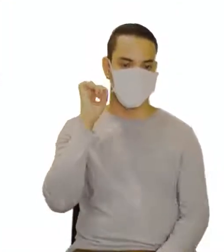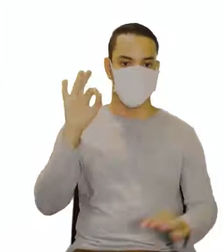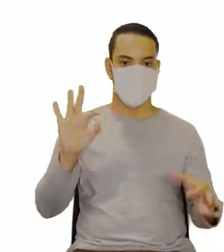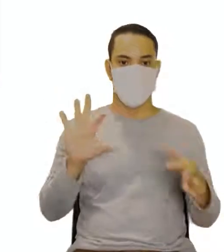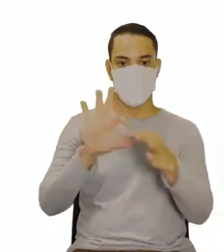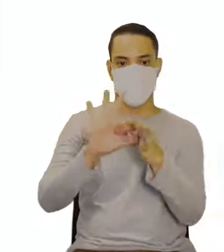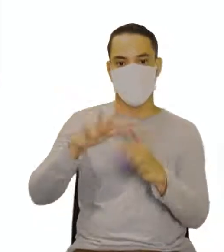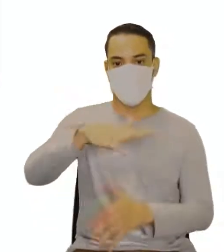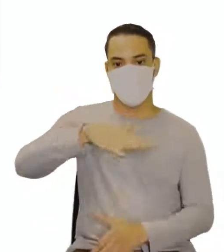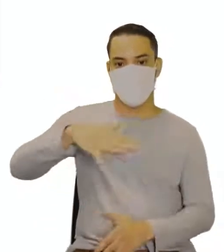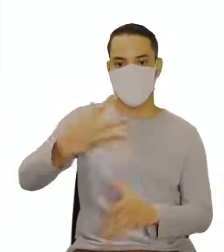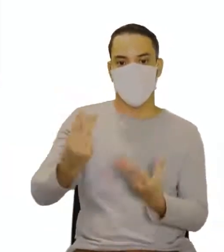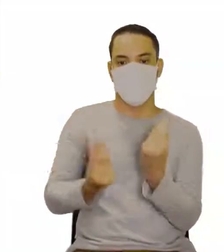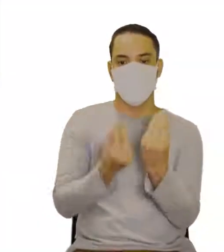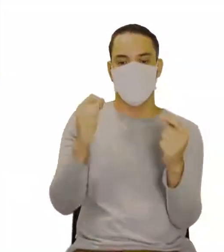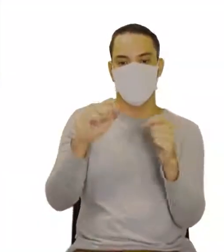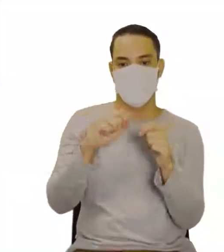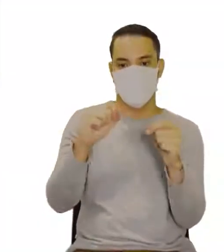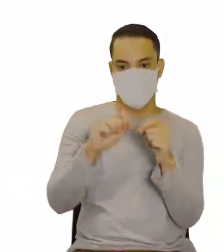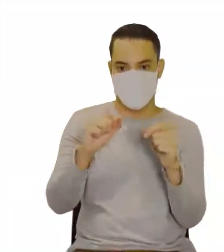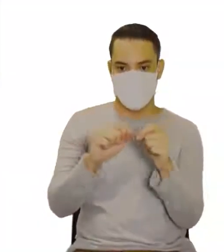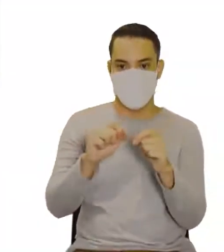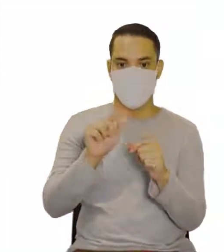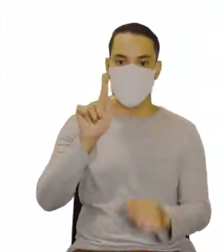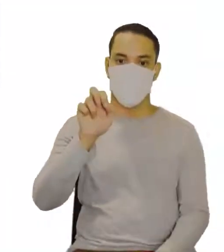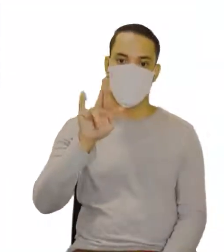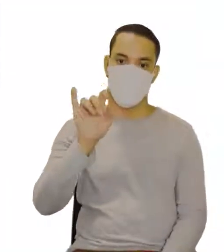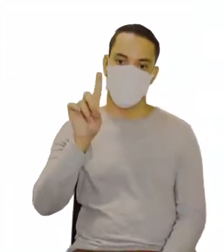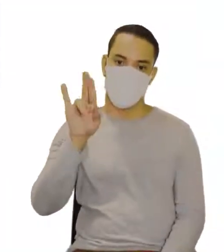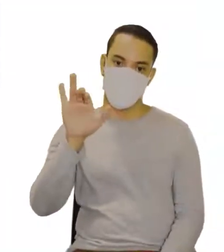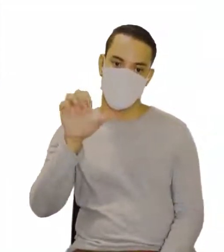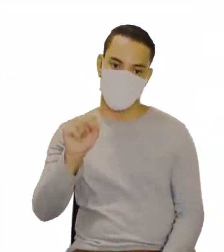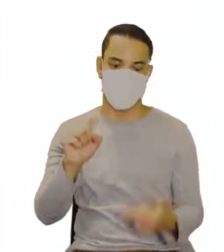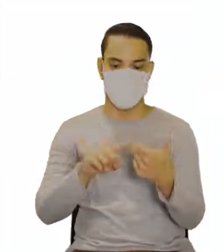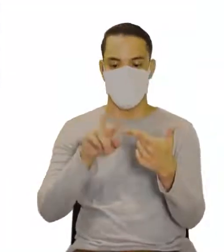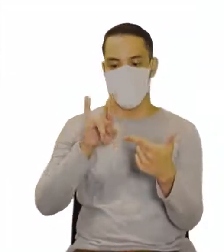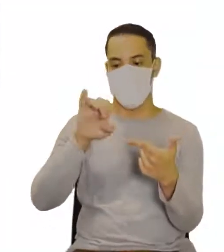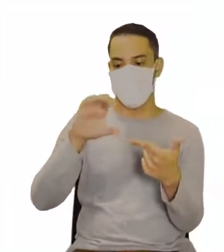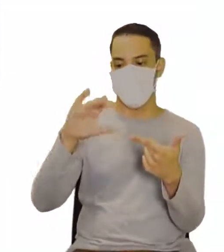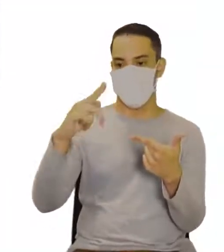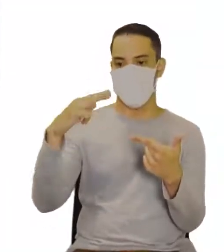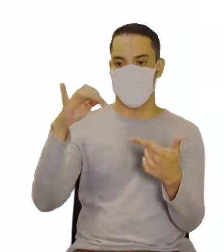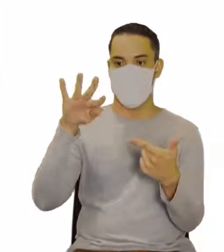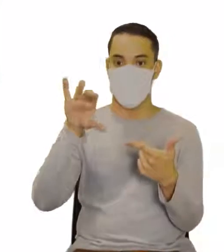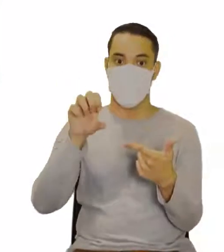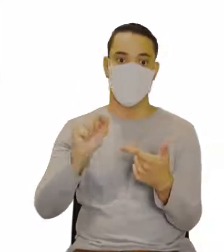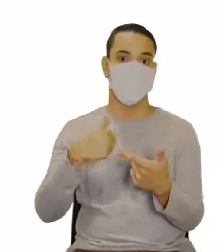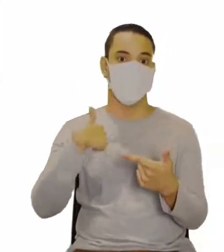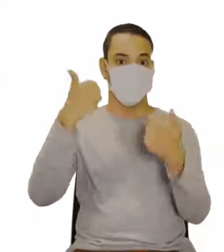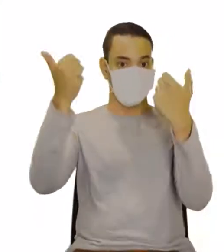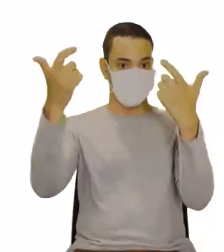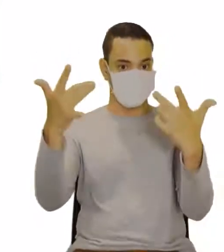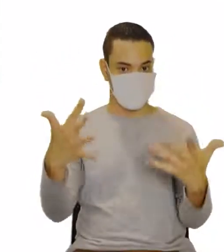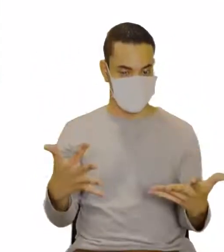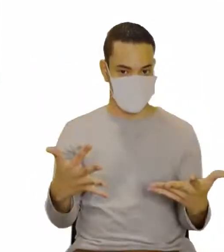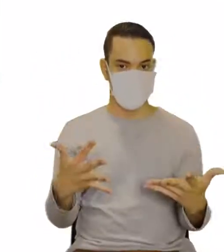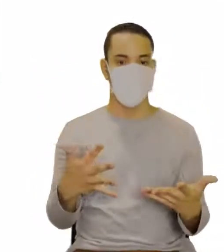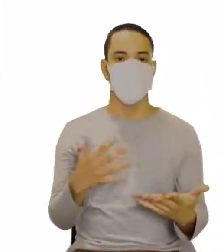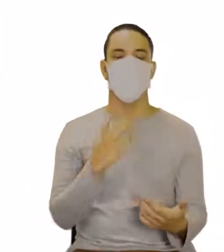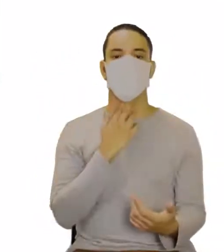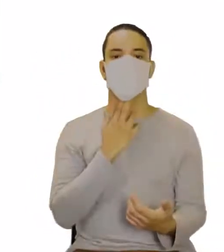e receptores. E hoje nós vamos começar falando de associação de